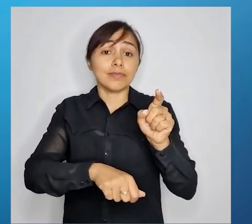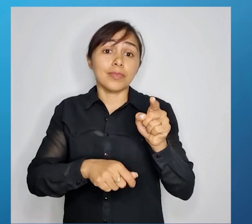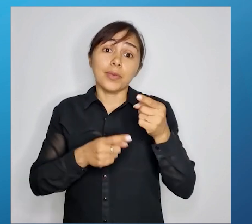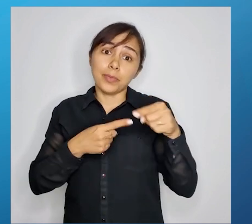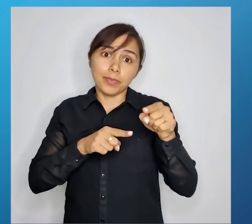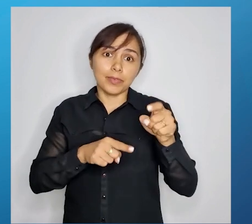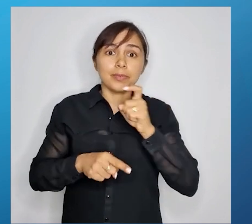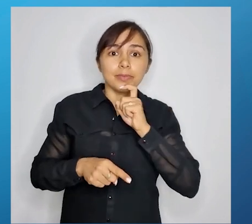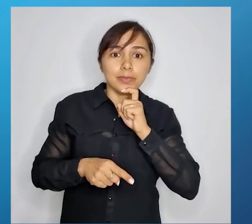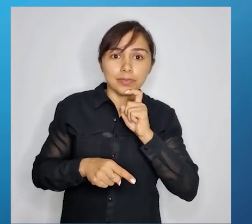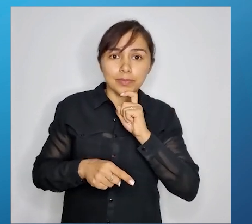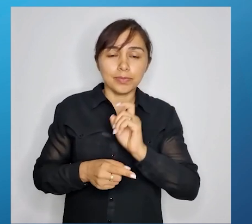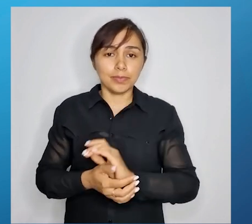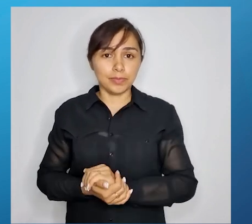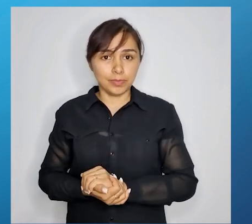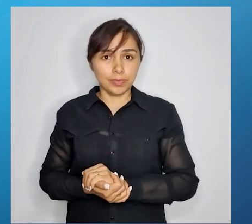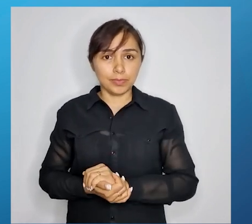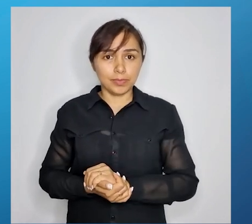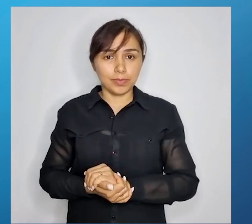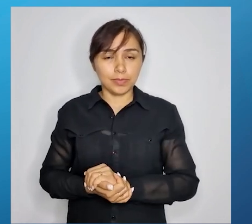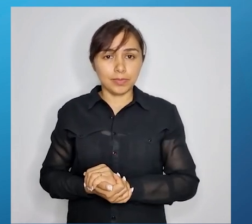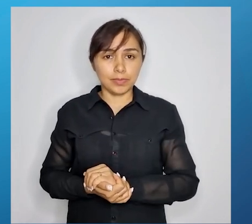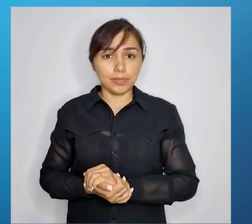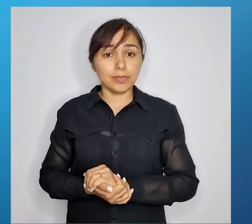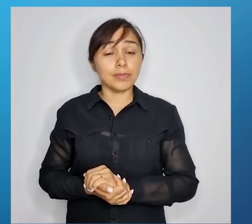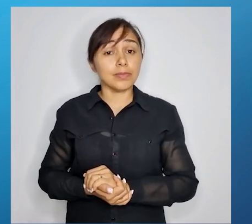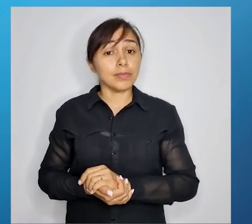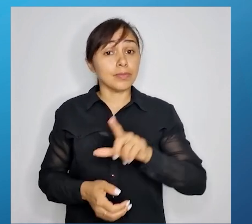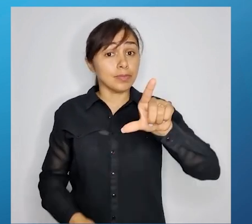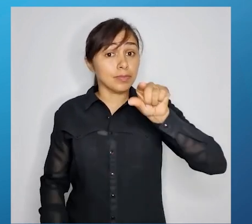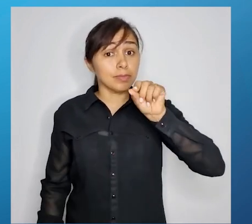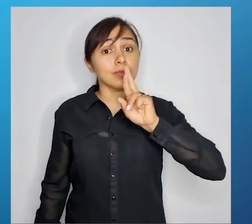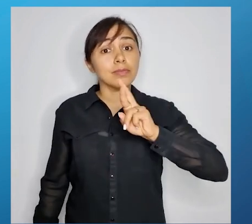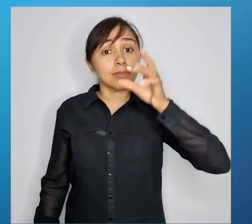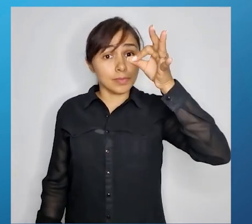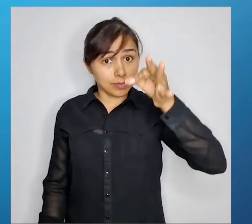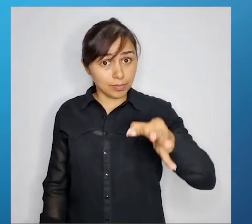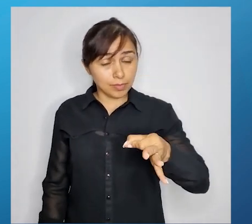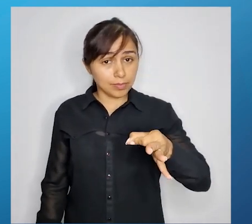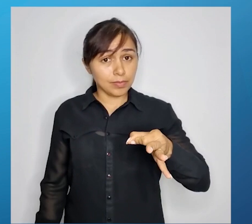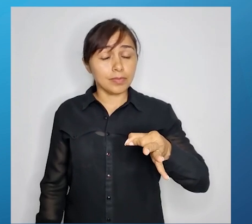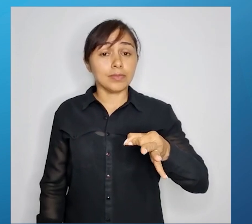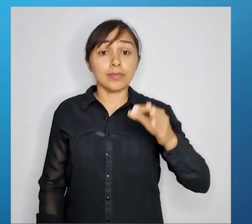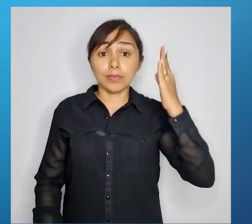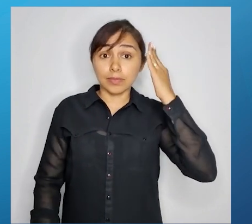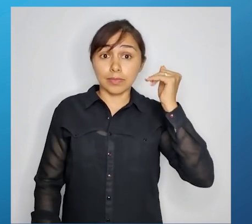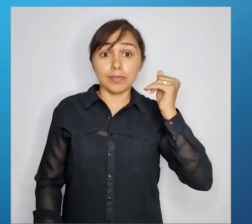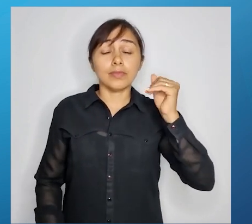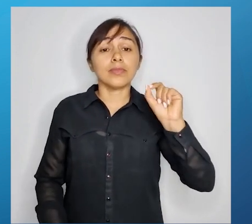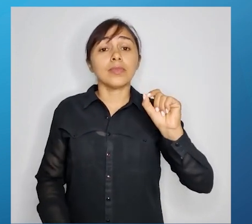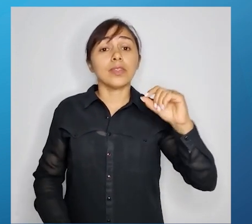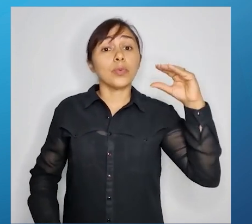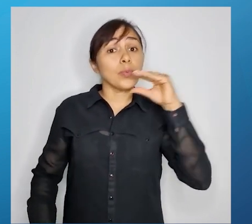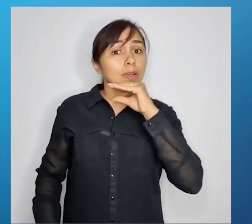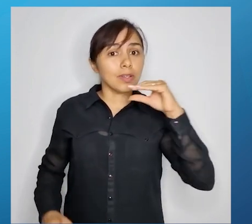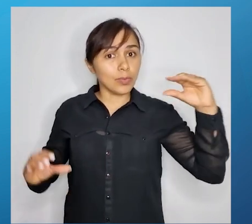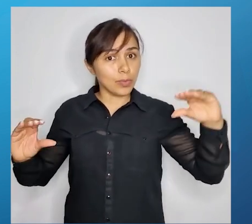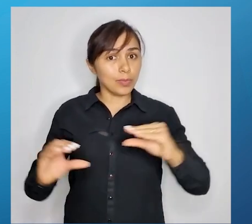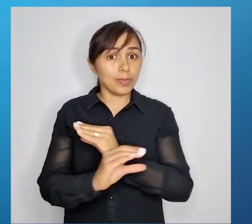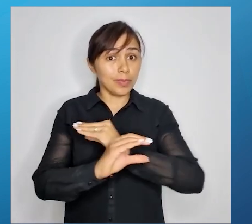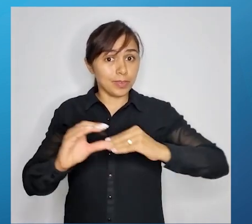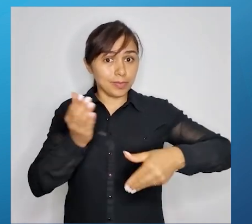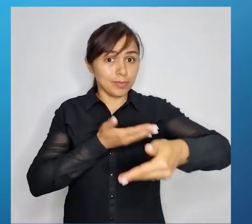da sensação de frio. Marque a alternativa correta a respeito das trocas de calor entre os corpos. Letra